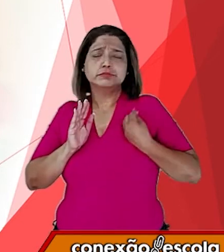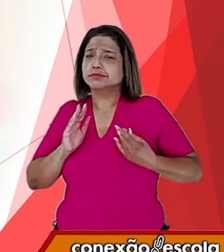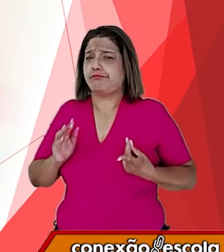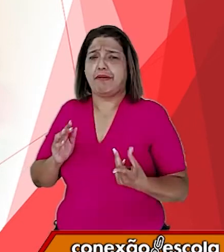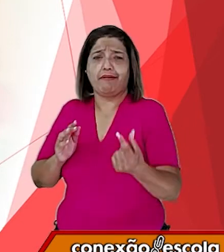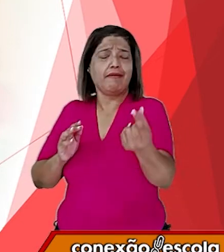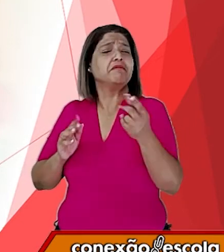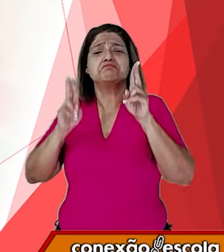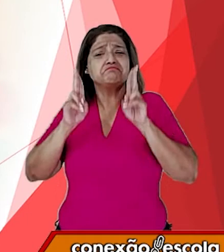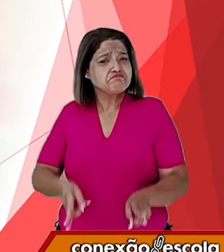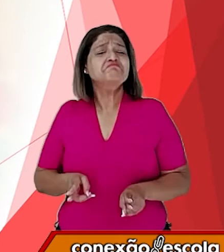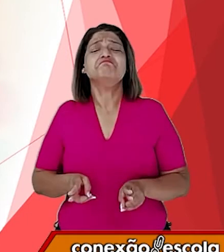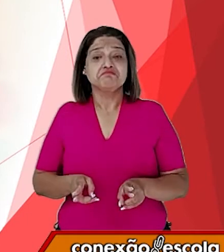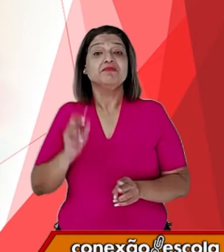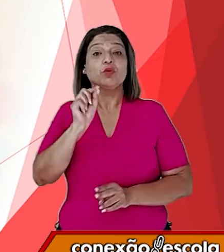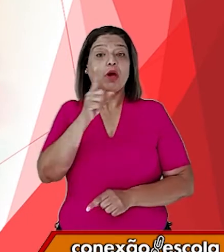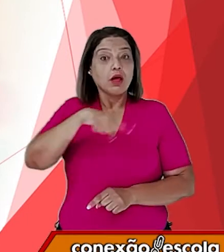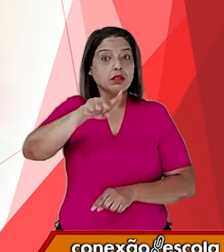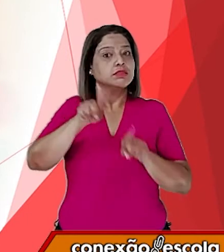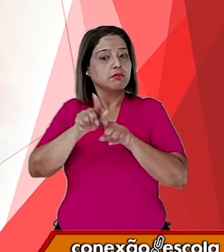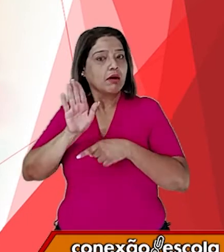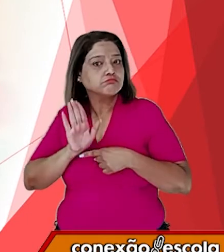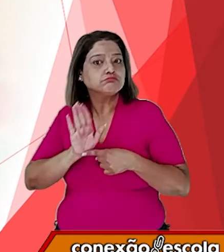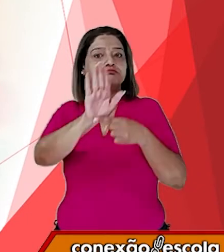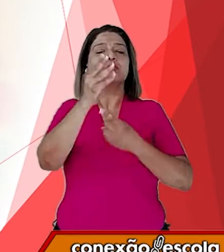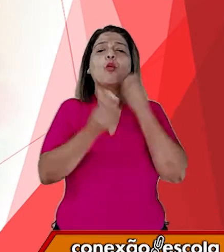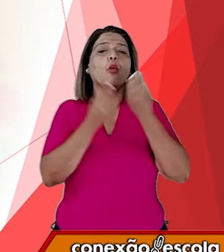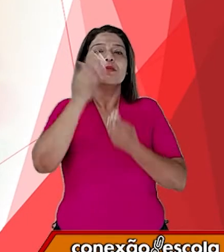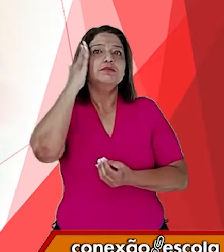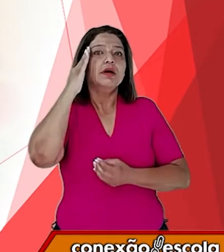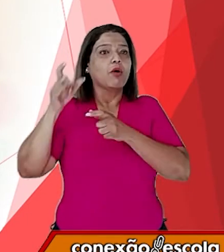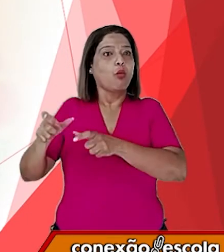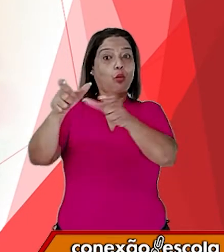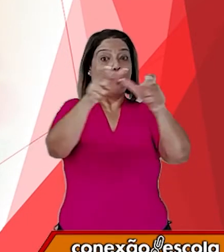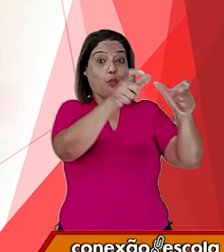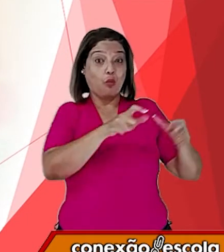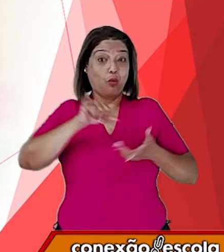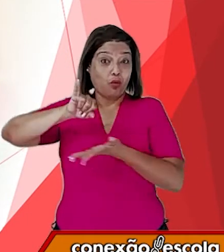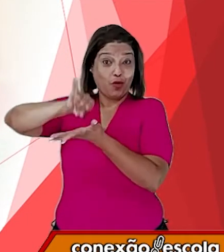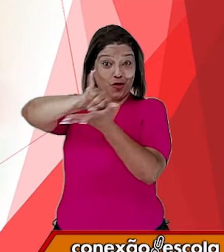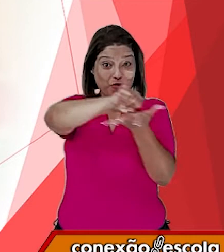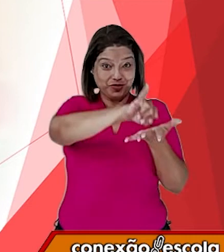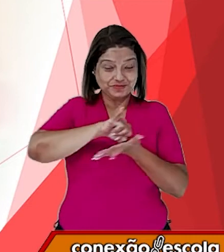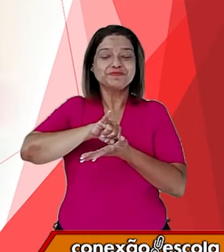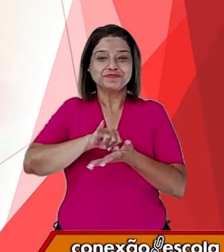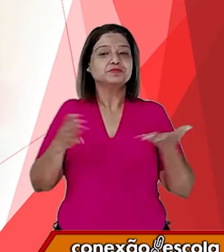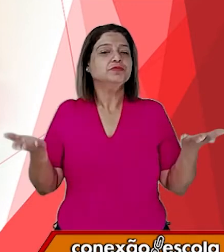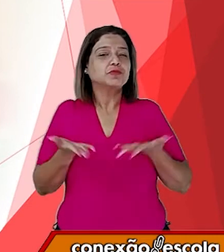vida? E sem contar que te ajudará demais na localização. O tema de nossa aula